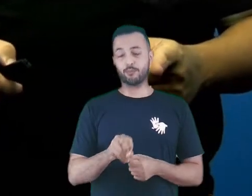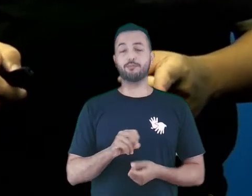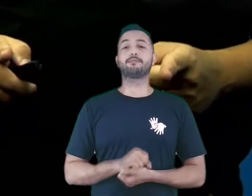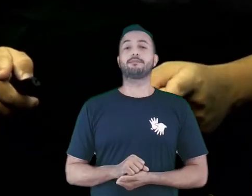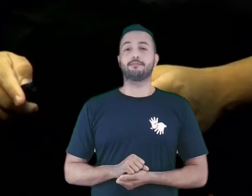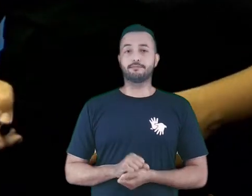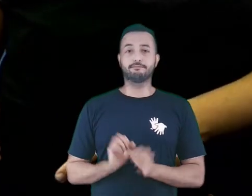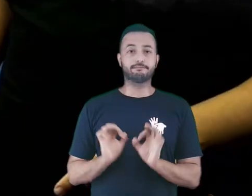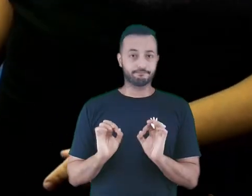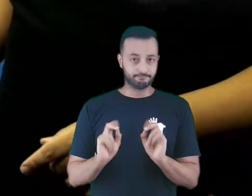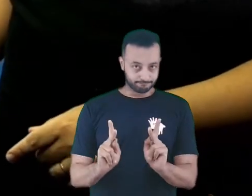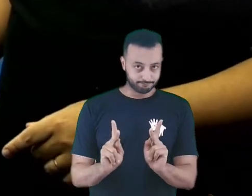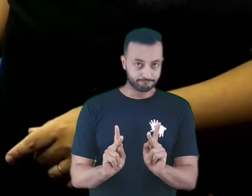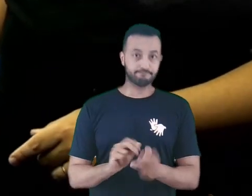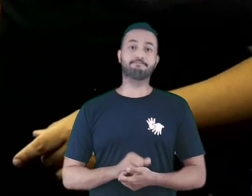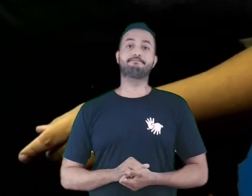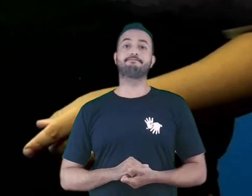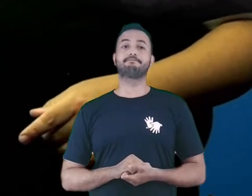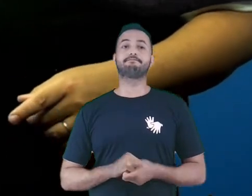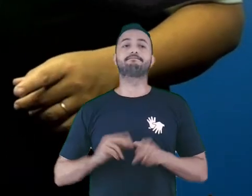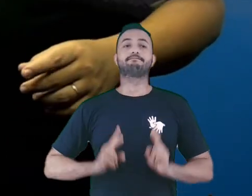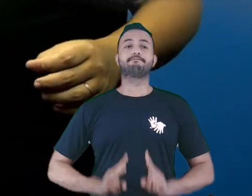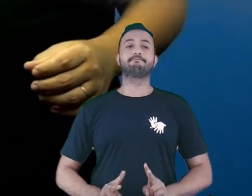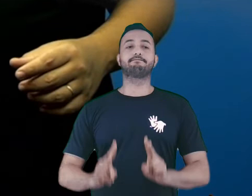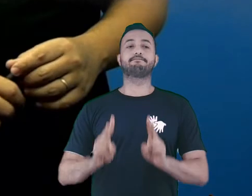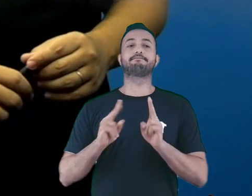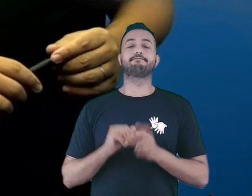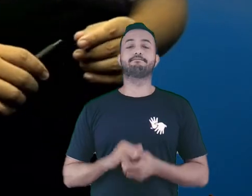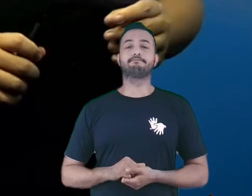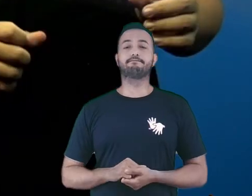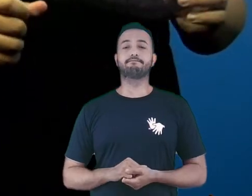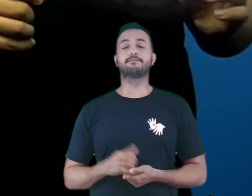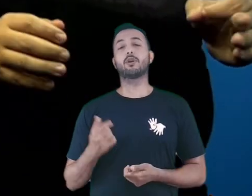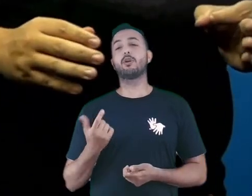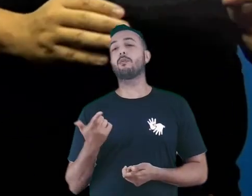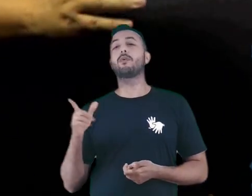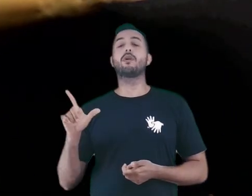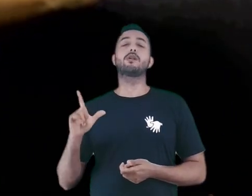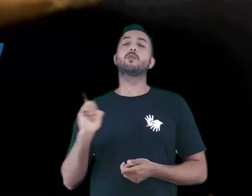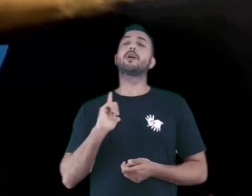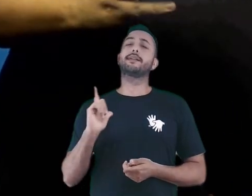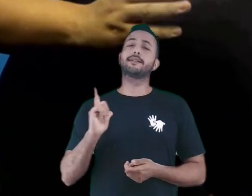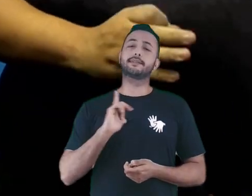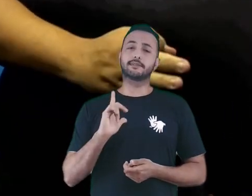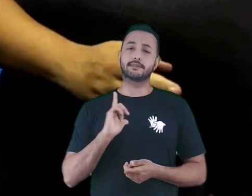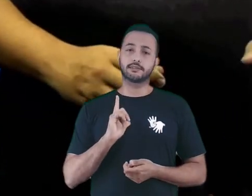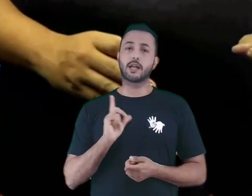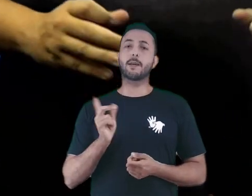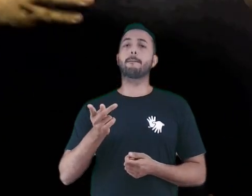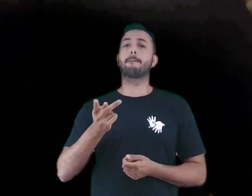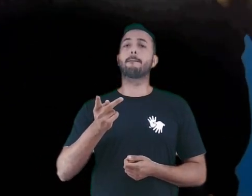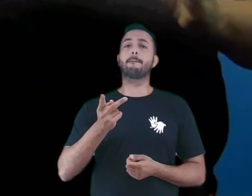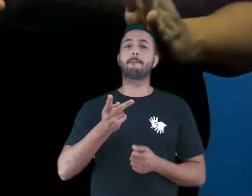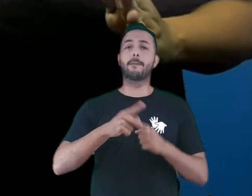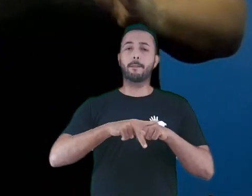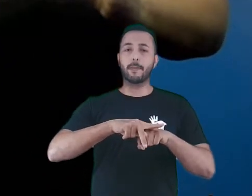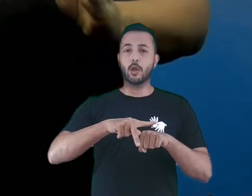adjetivos. Ok, gente? Vamos para o próximo. No próximo temos os